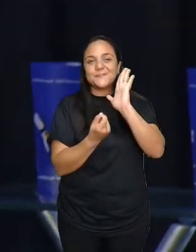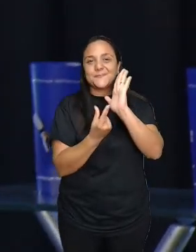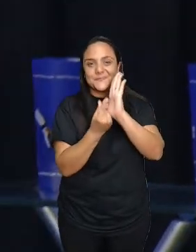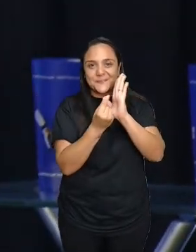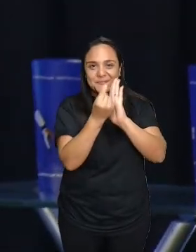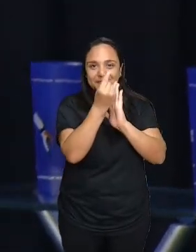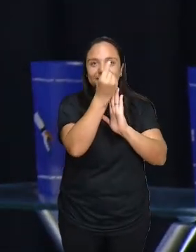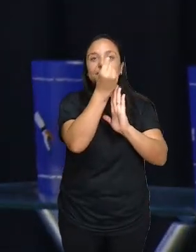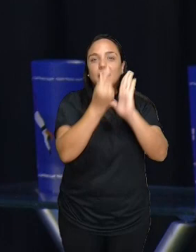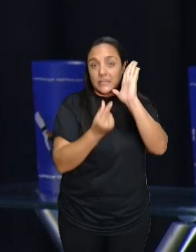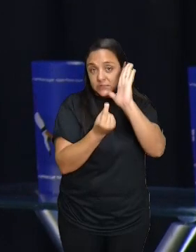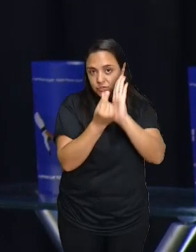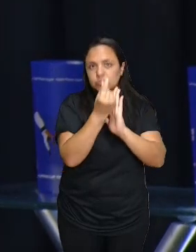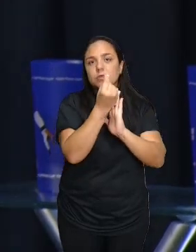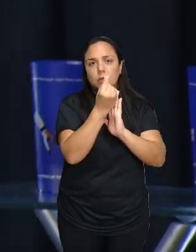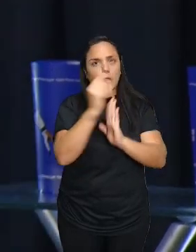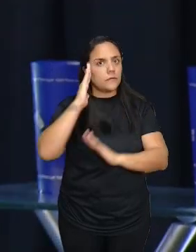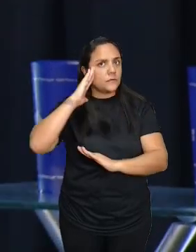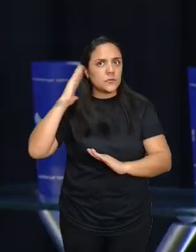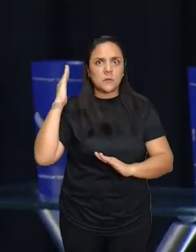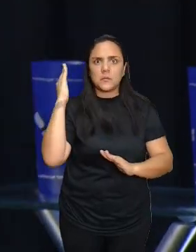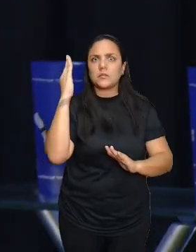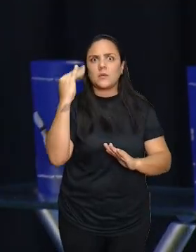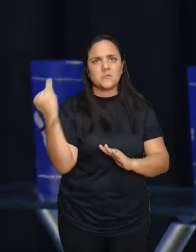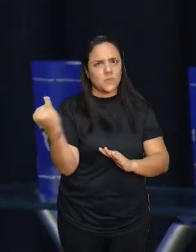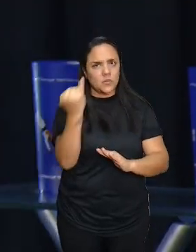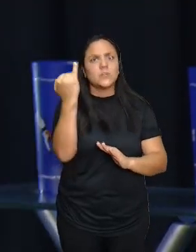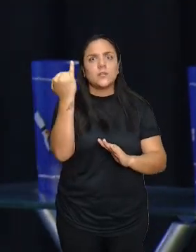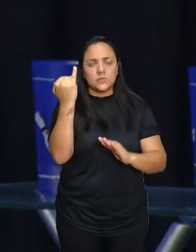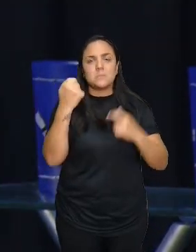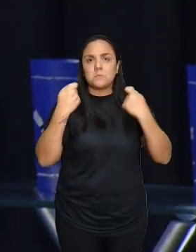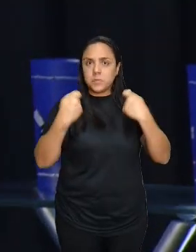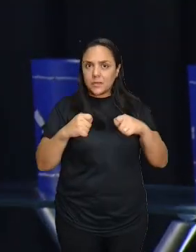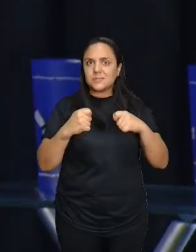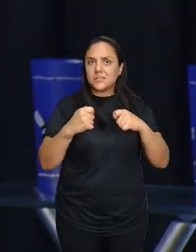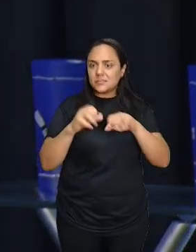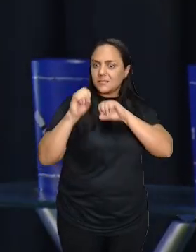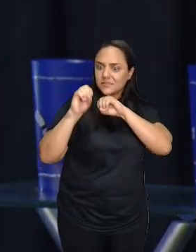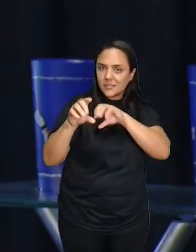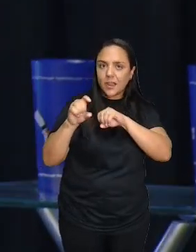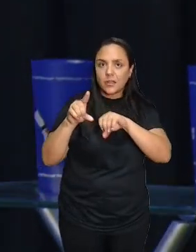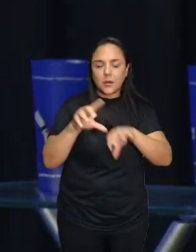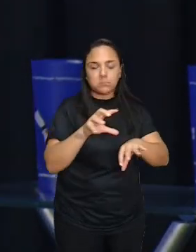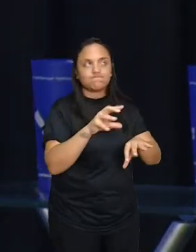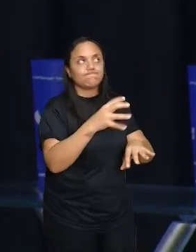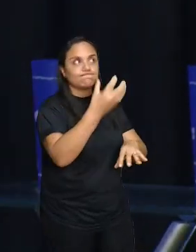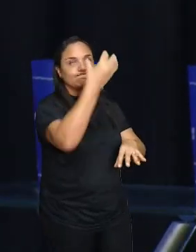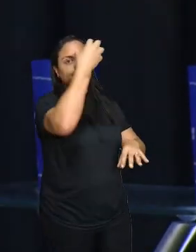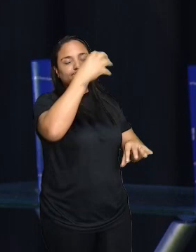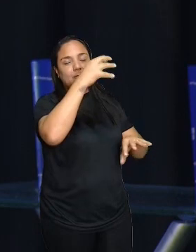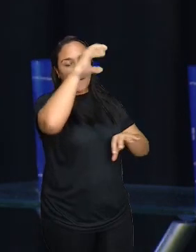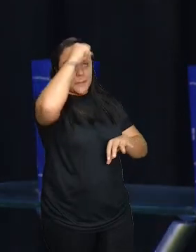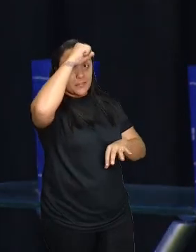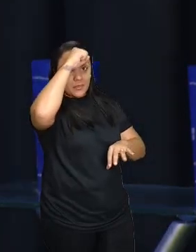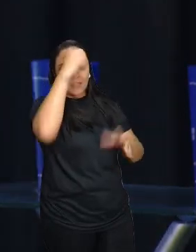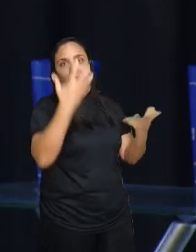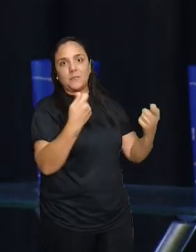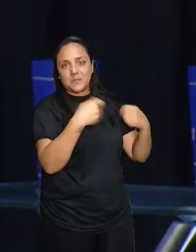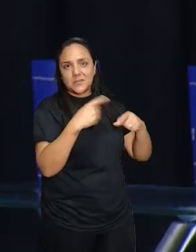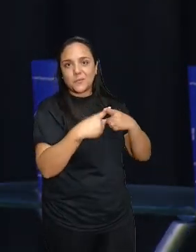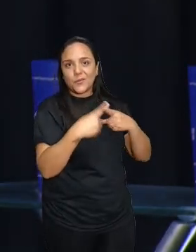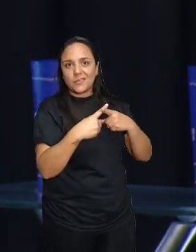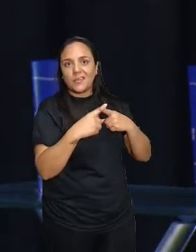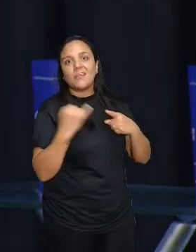esse público, assim como o jovem, esteja ciente e capacitado de como que eu lido com isso. Isso é uma realidade que